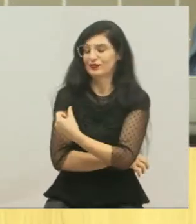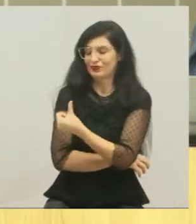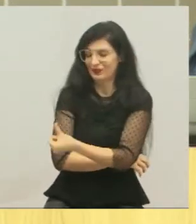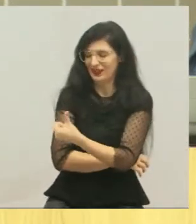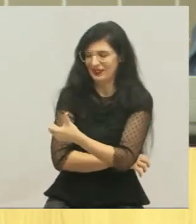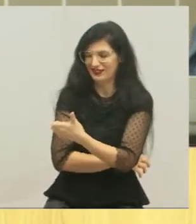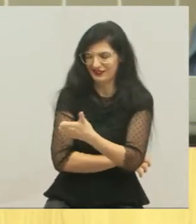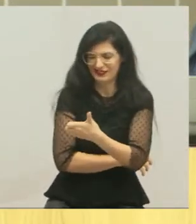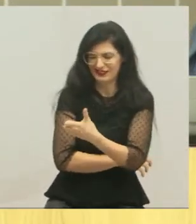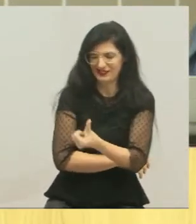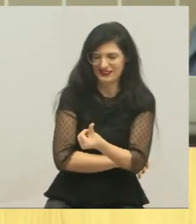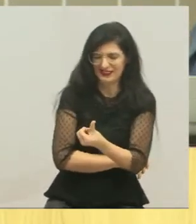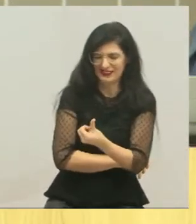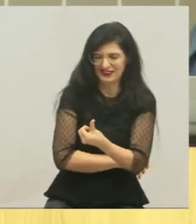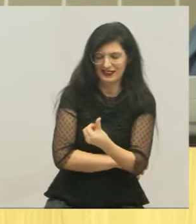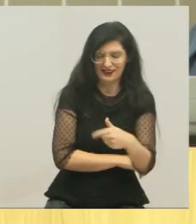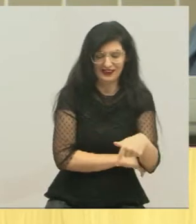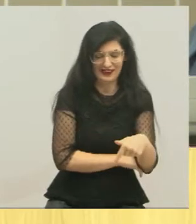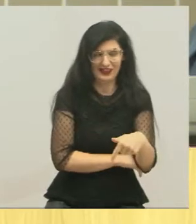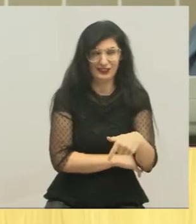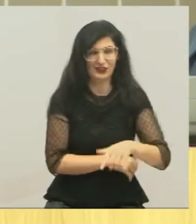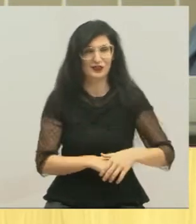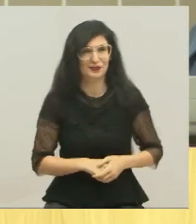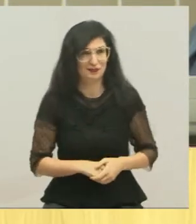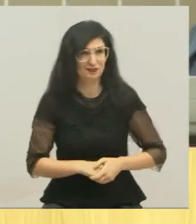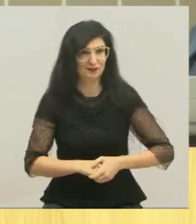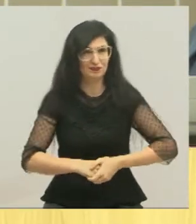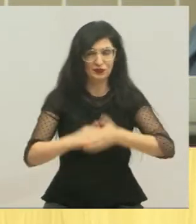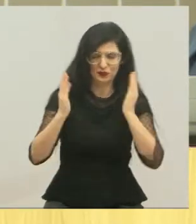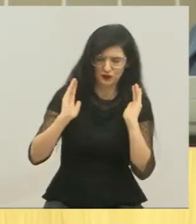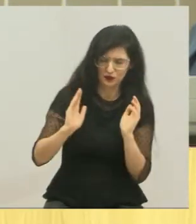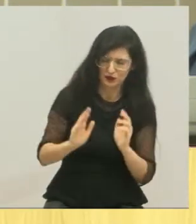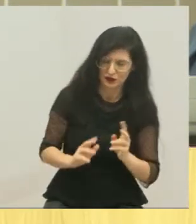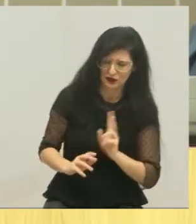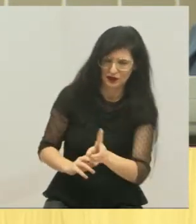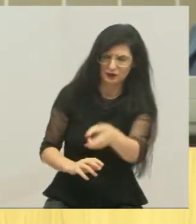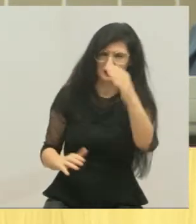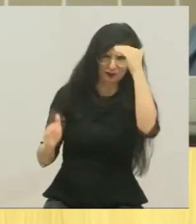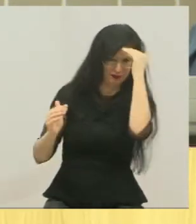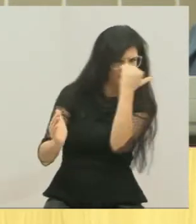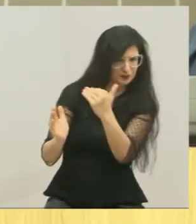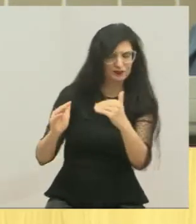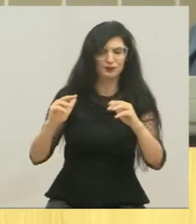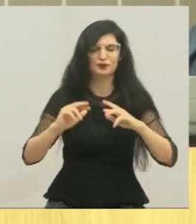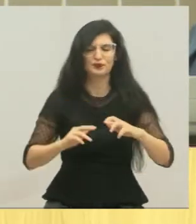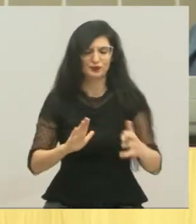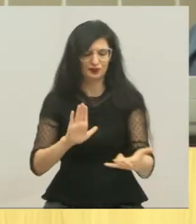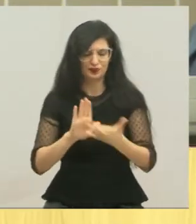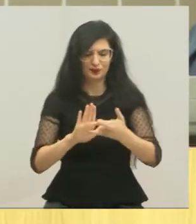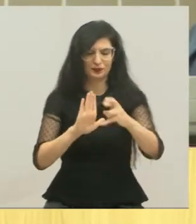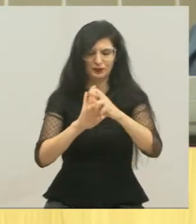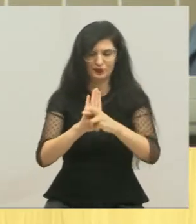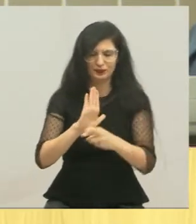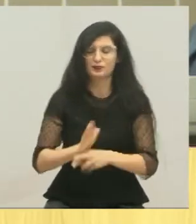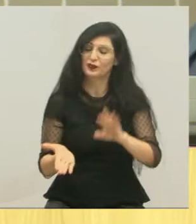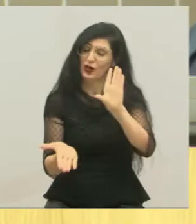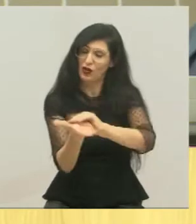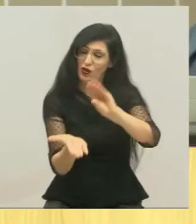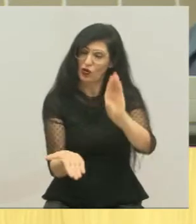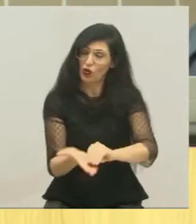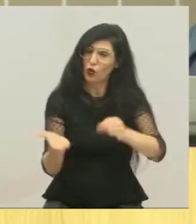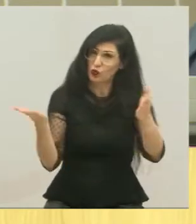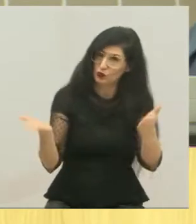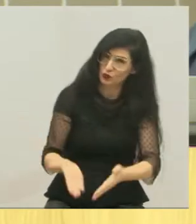167. Requeremos cumpridas as formalidades regimentais, seja constado na ata do trabalho da sessão